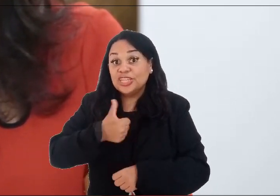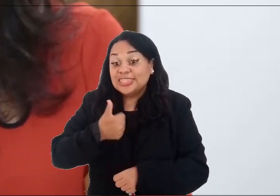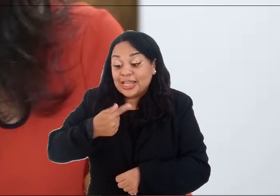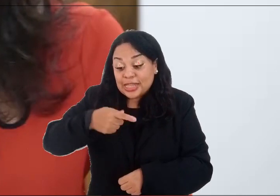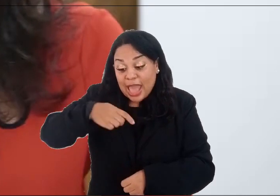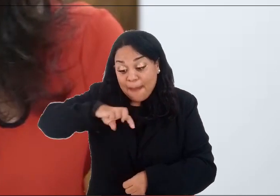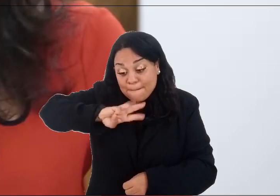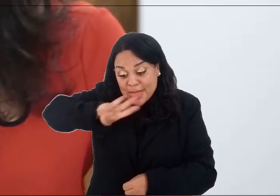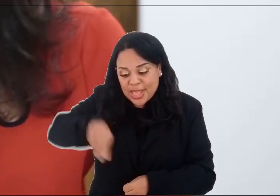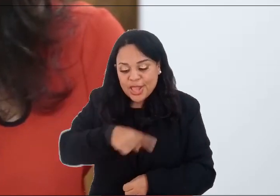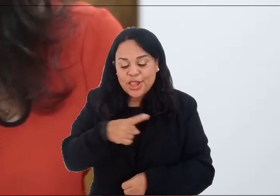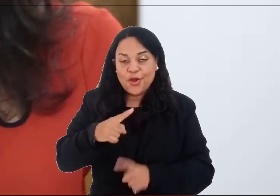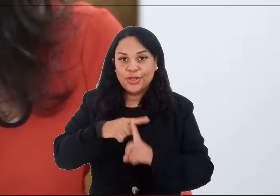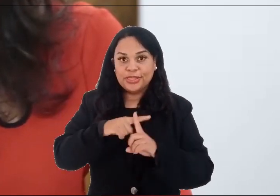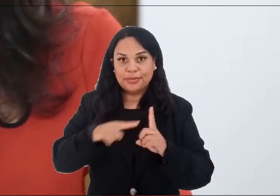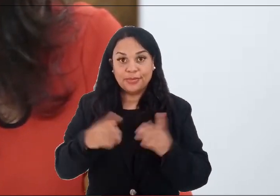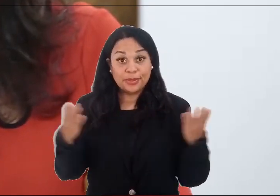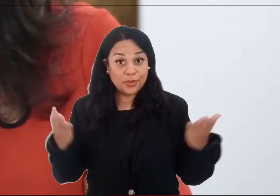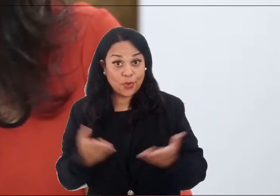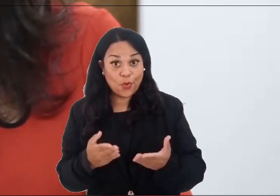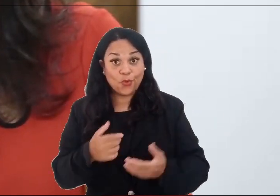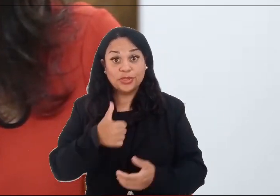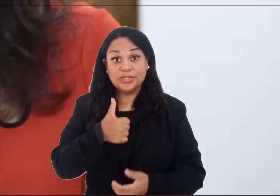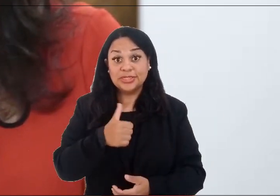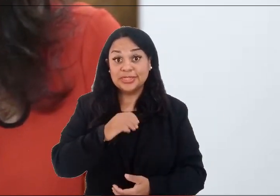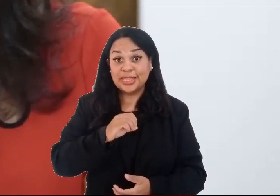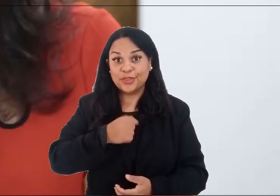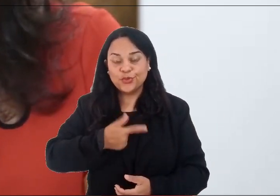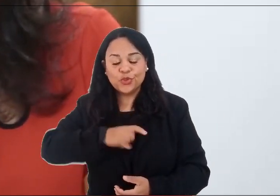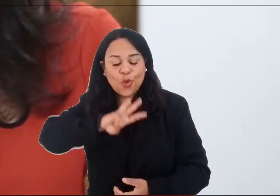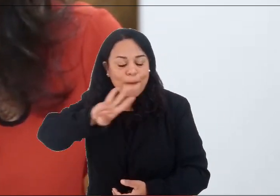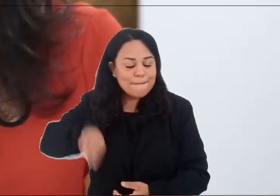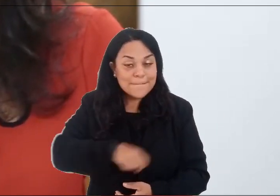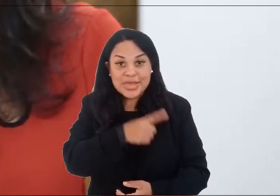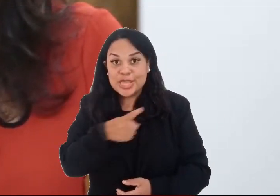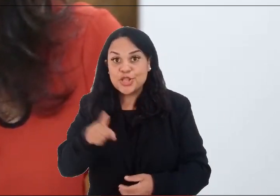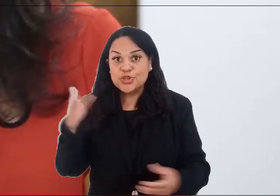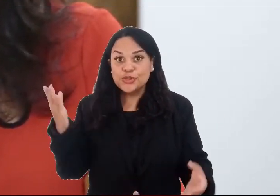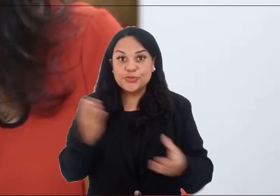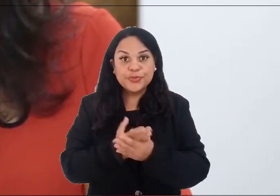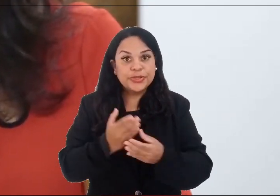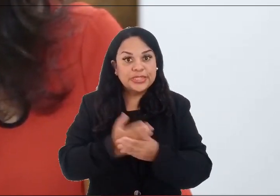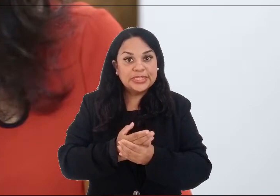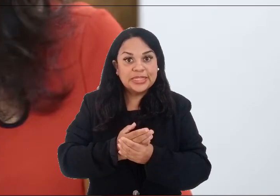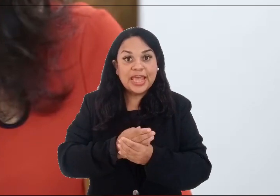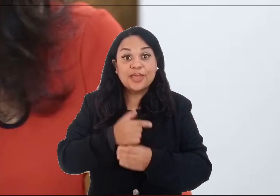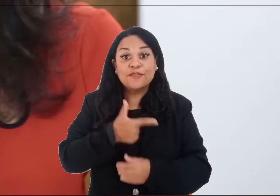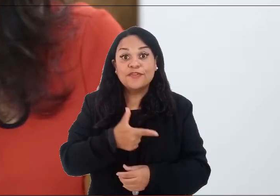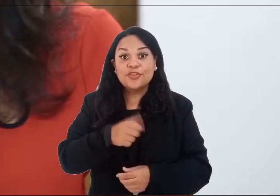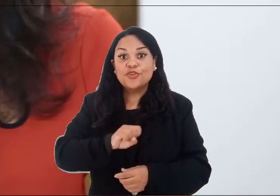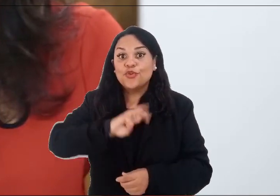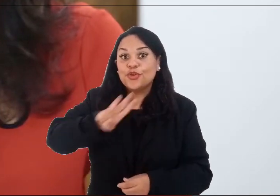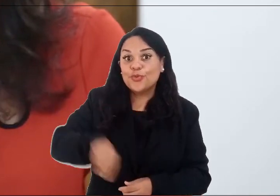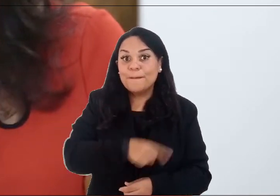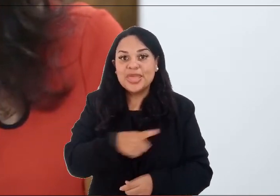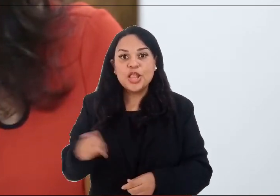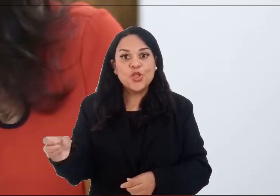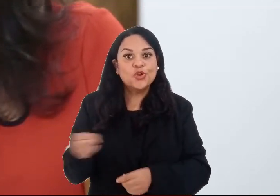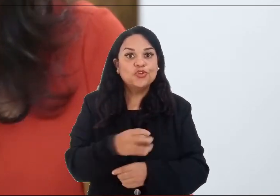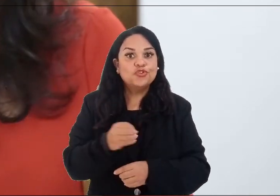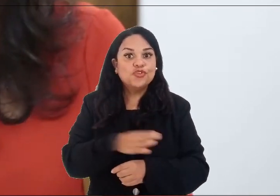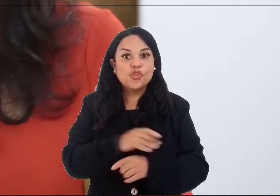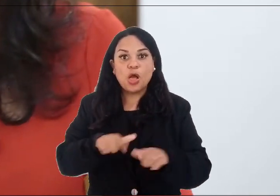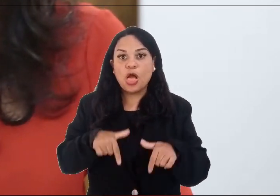17 milhões e meio e hoje nós temos 102 milhões de processos com 28 milhões de novas ações todos os